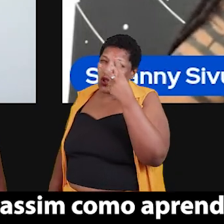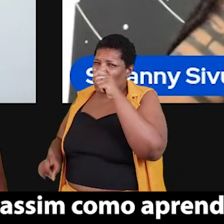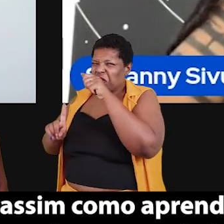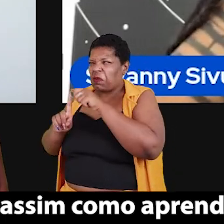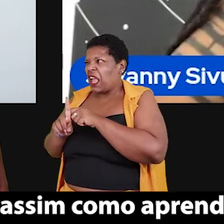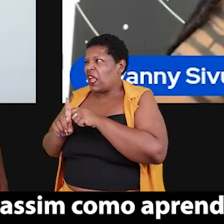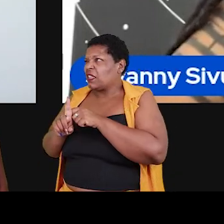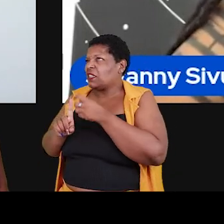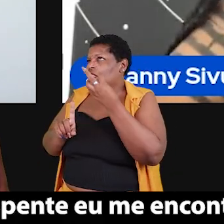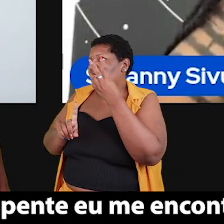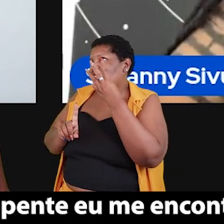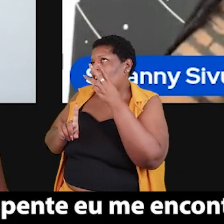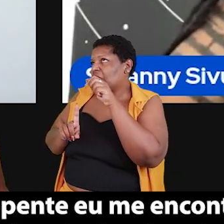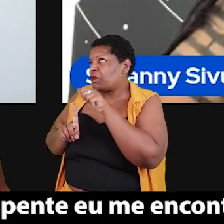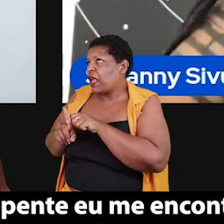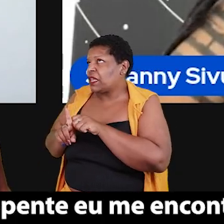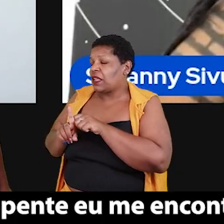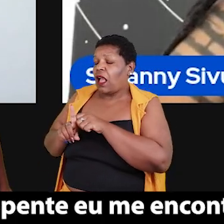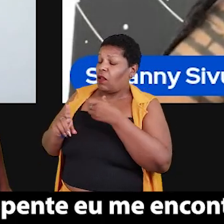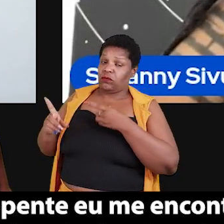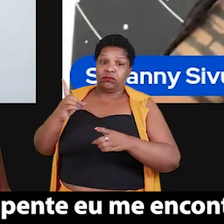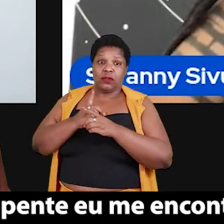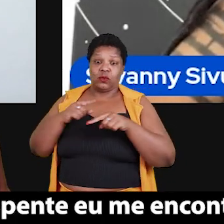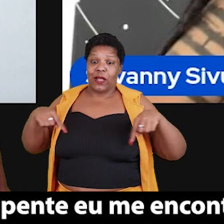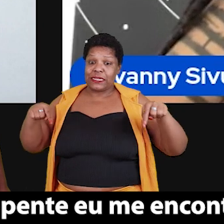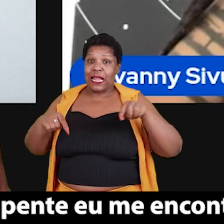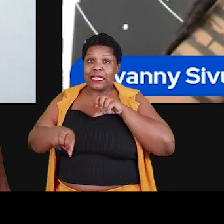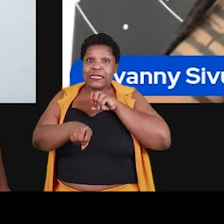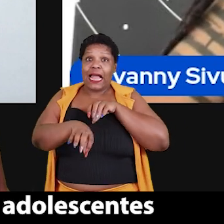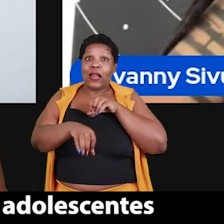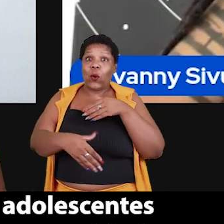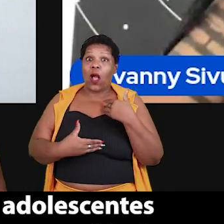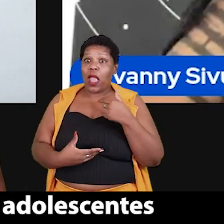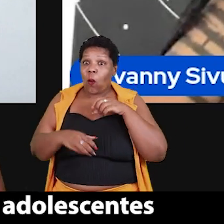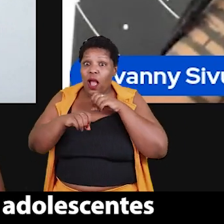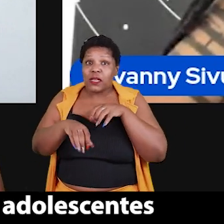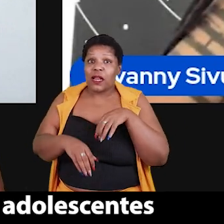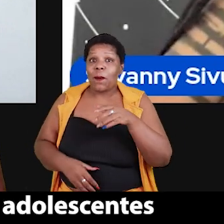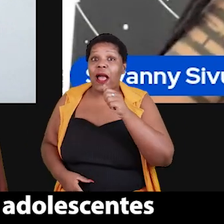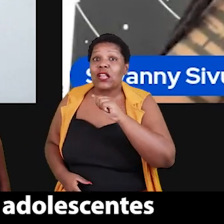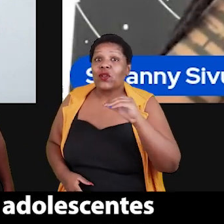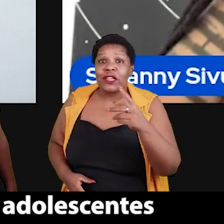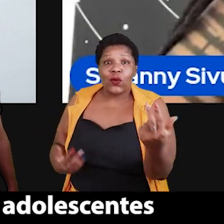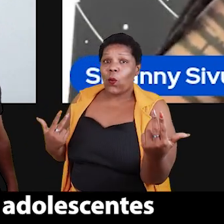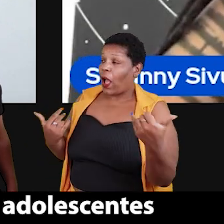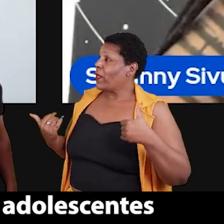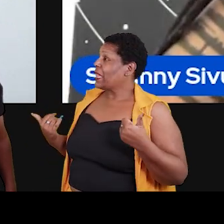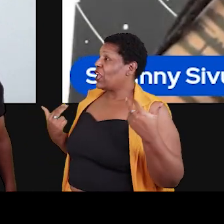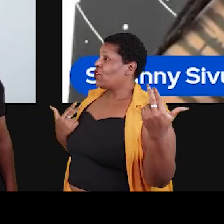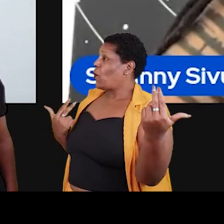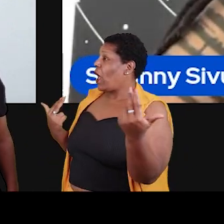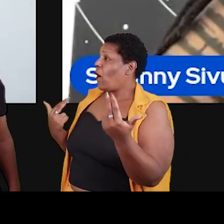2 meses, 3 meses máximo, quando de repente eu me encontro numa sala de aula, dando aula para adolescentes que tinham a mesma idade que